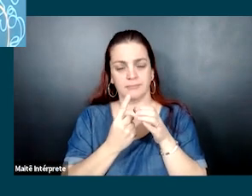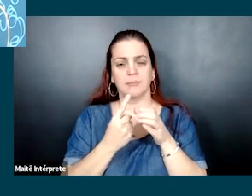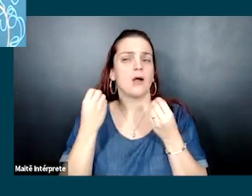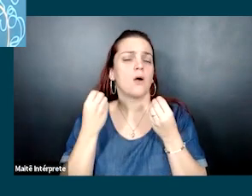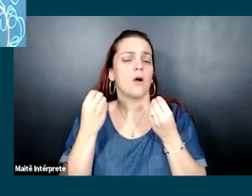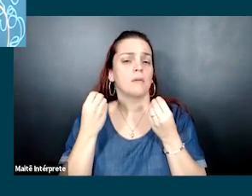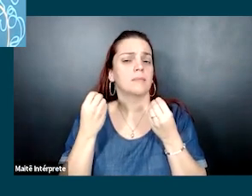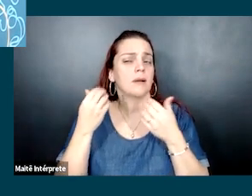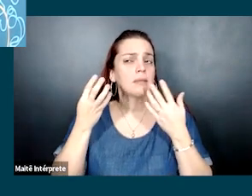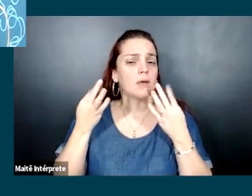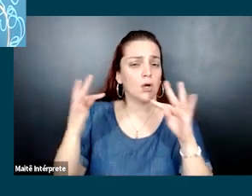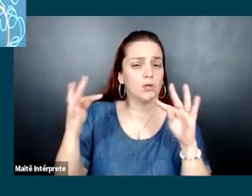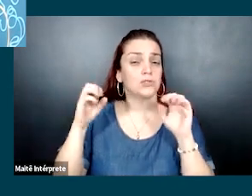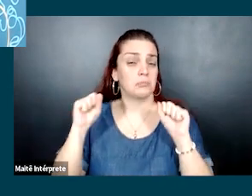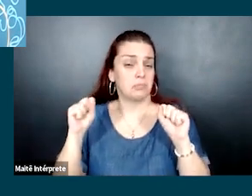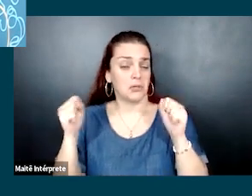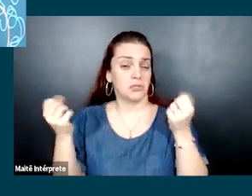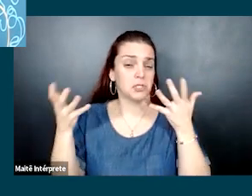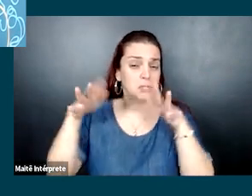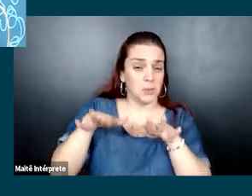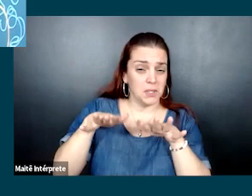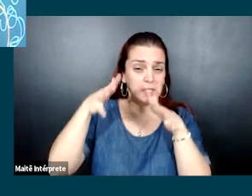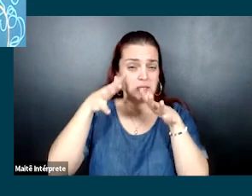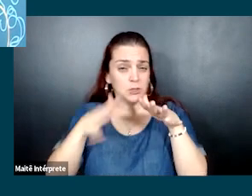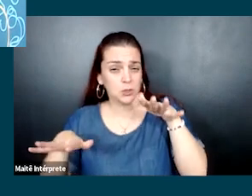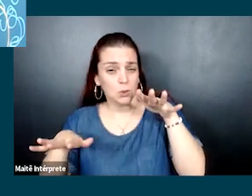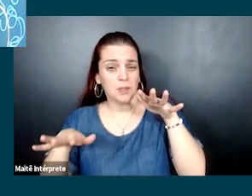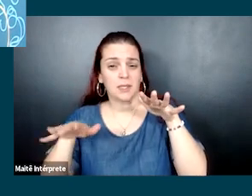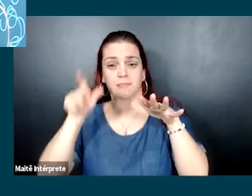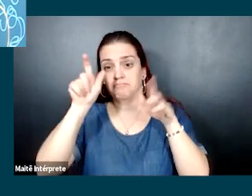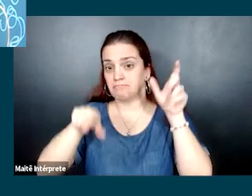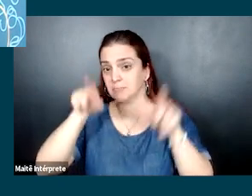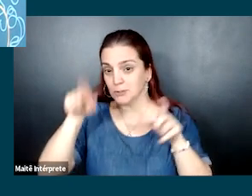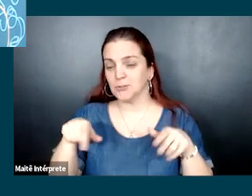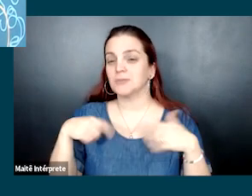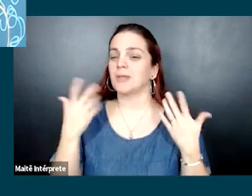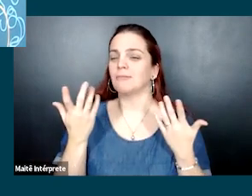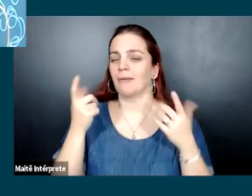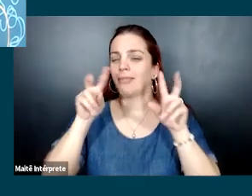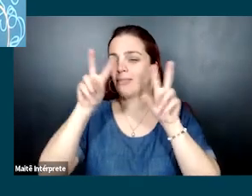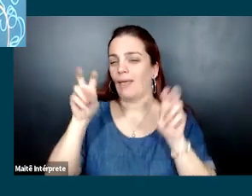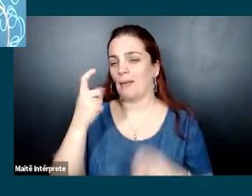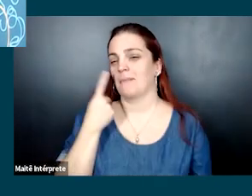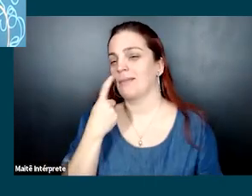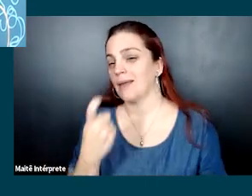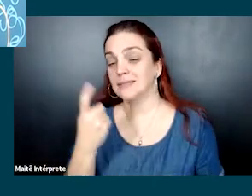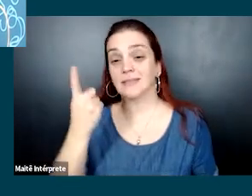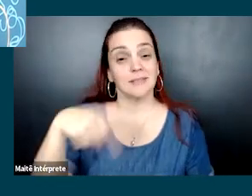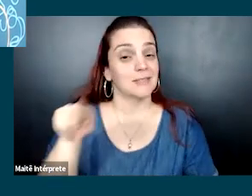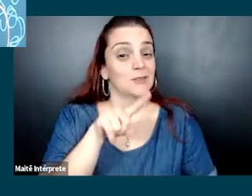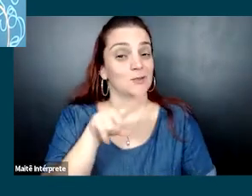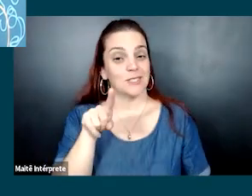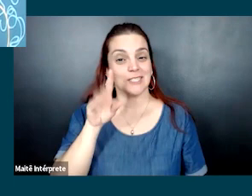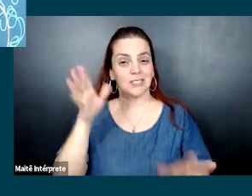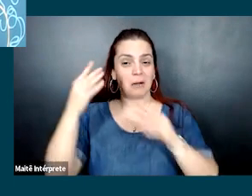ou excluir pessoas. É um tema super interessante, super importante. Então, eu convido vocês a ficarem com a gente até o final, onde